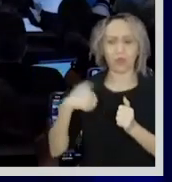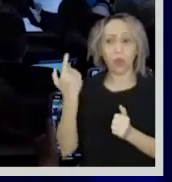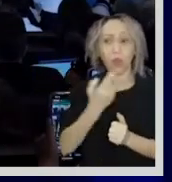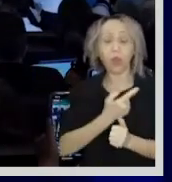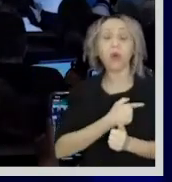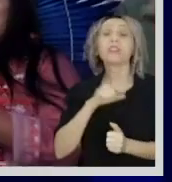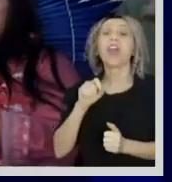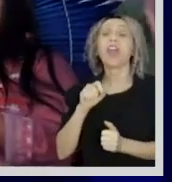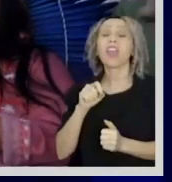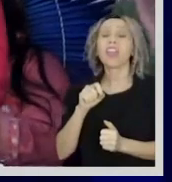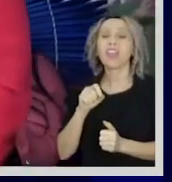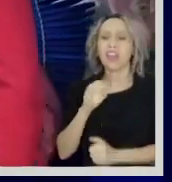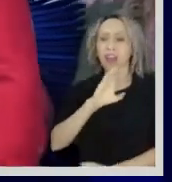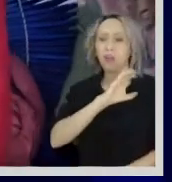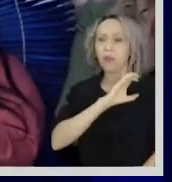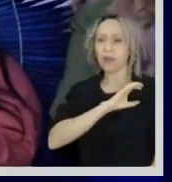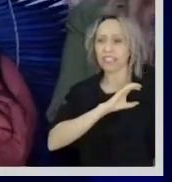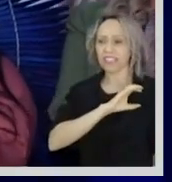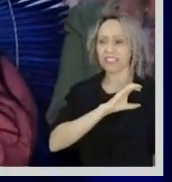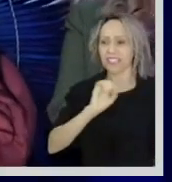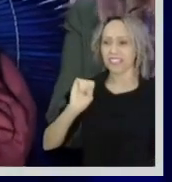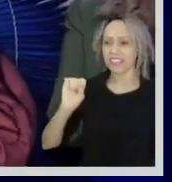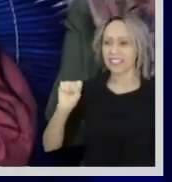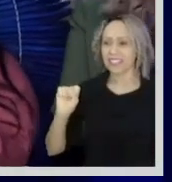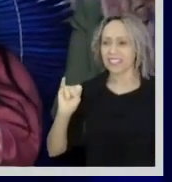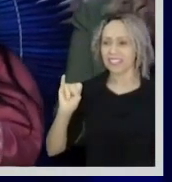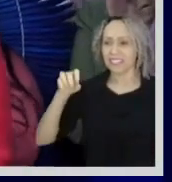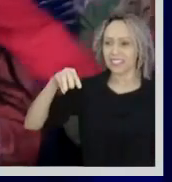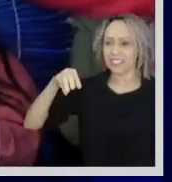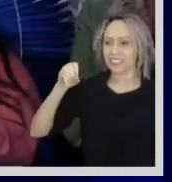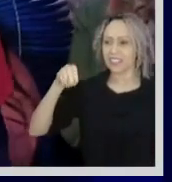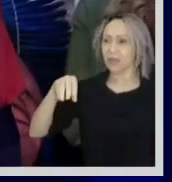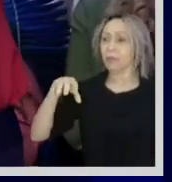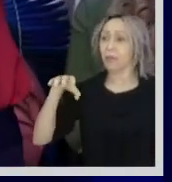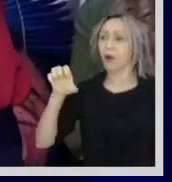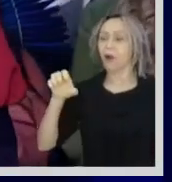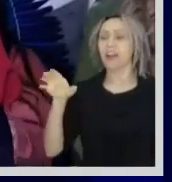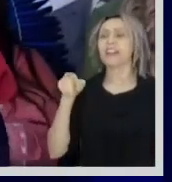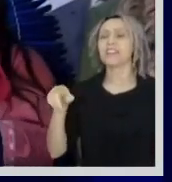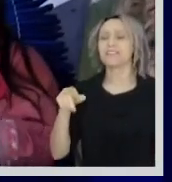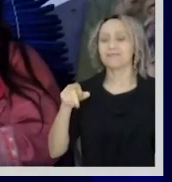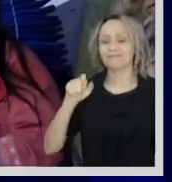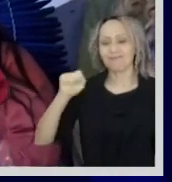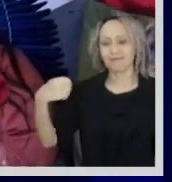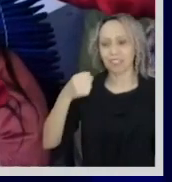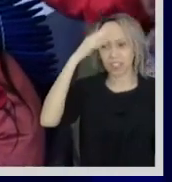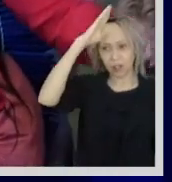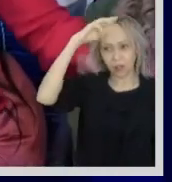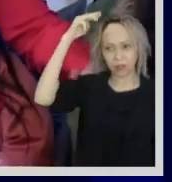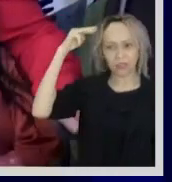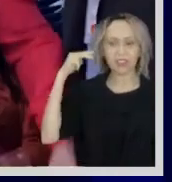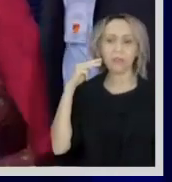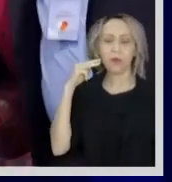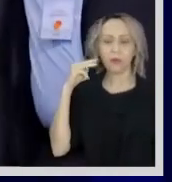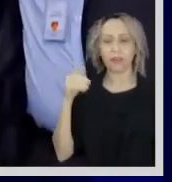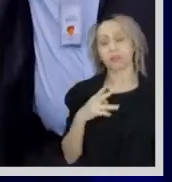com a política, o primeiro pedaço não veio pra Simone Tebet, ok? Foi pra outra pessoa, foi pro mais querido. Normalmente você dá o primeiro pedaço, gente,